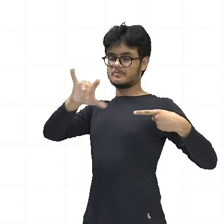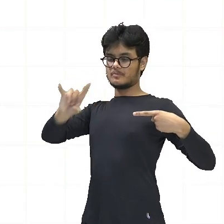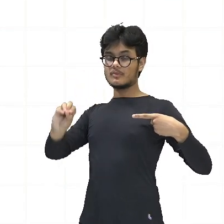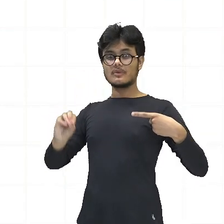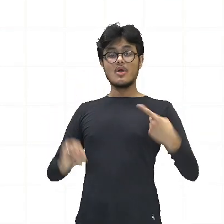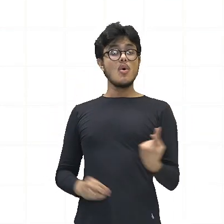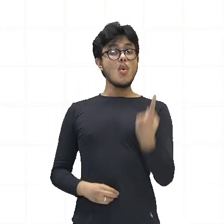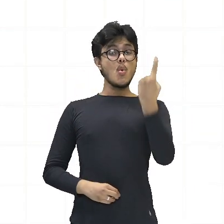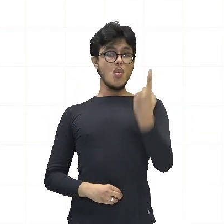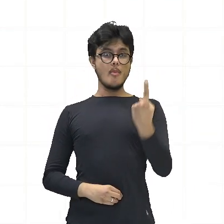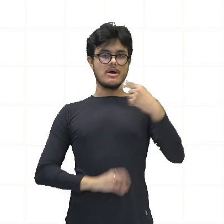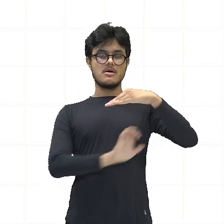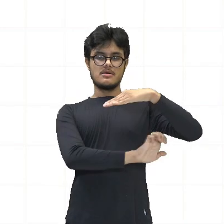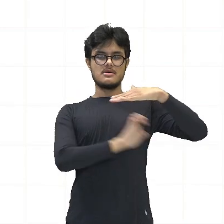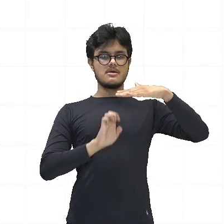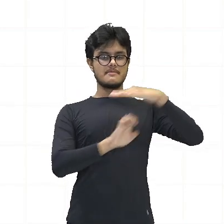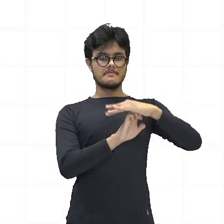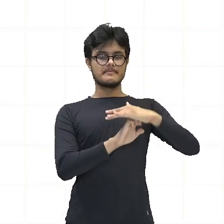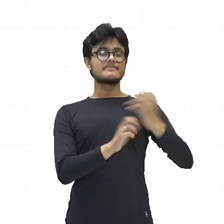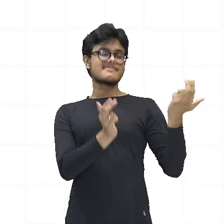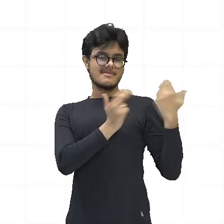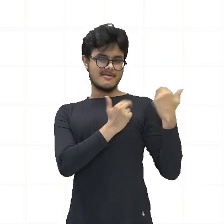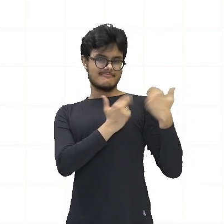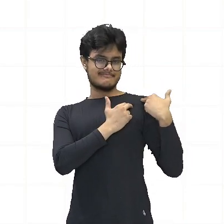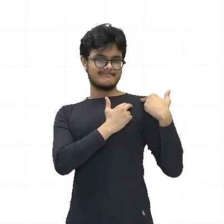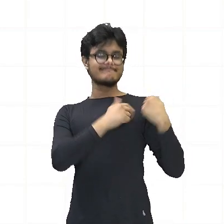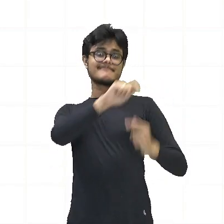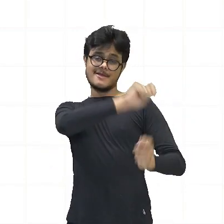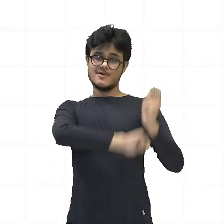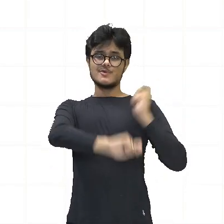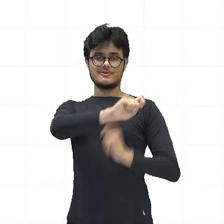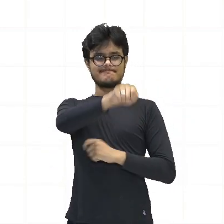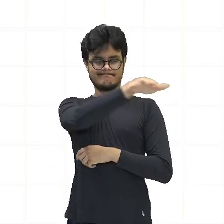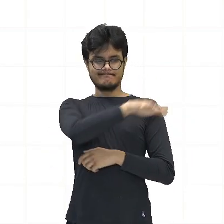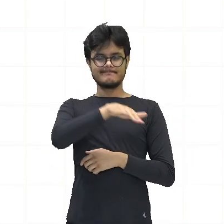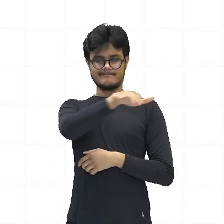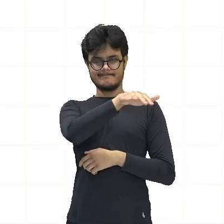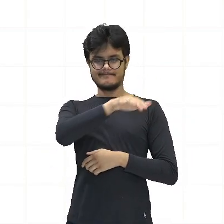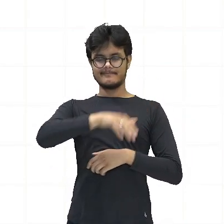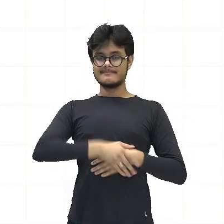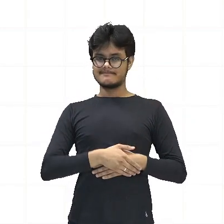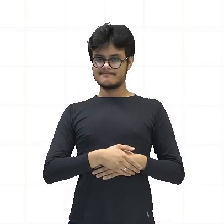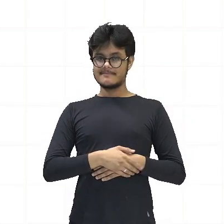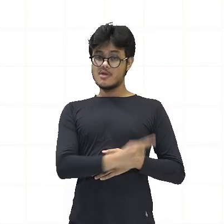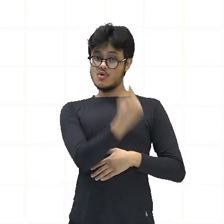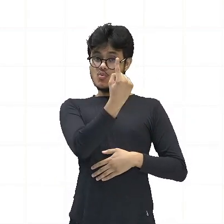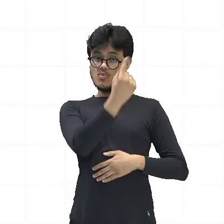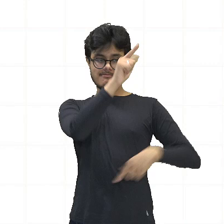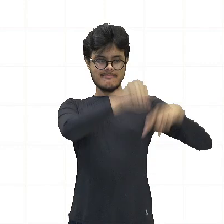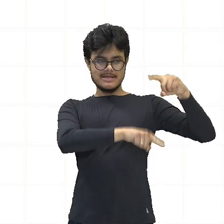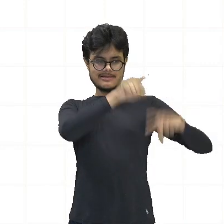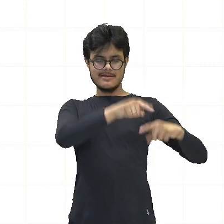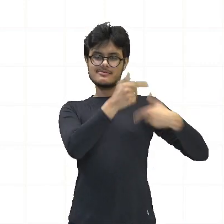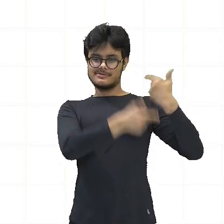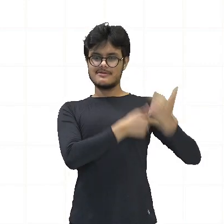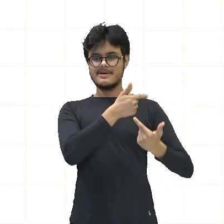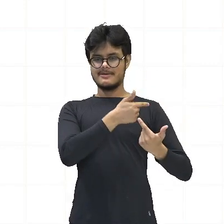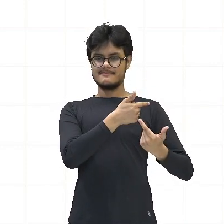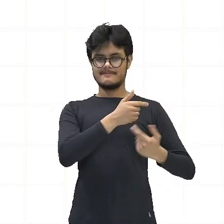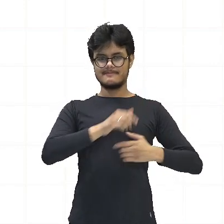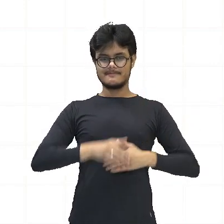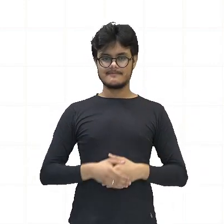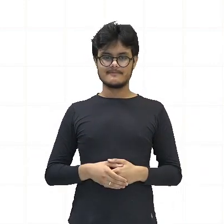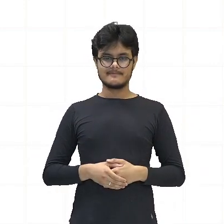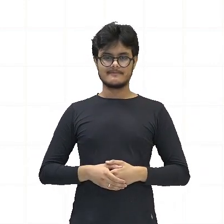única empresa, ela vai dominar a oferta de determinado serviço ou produto,